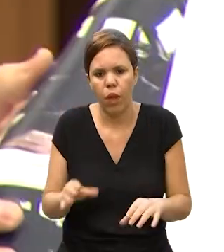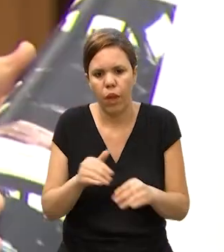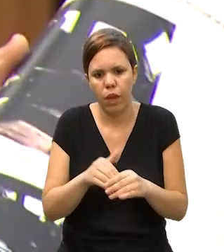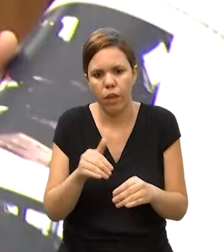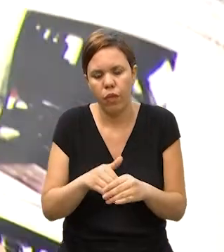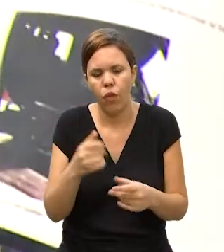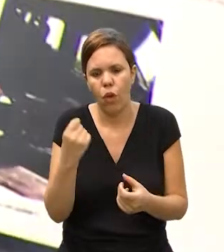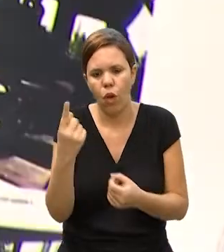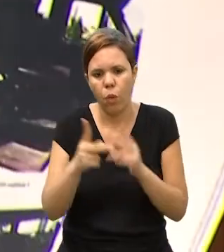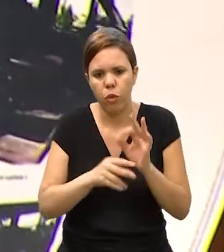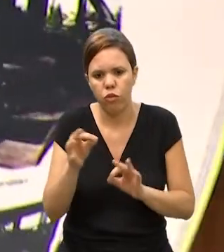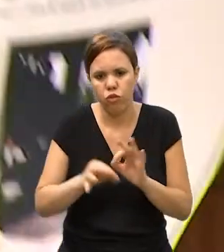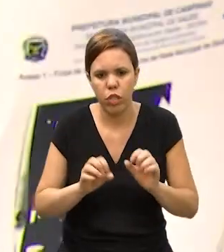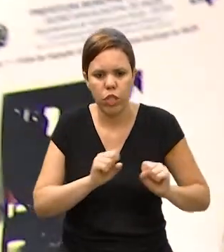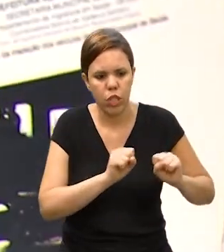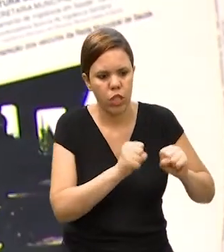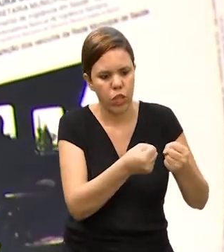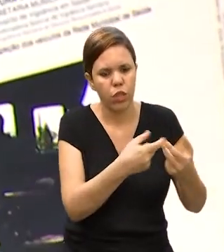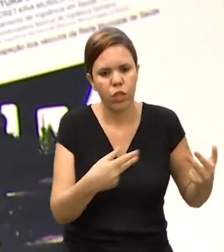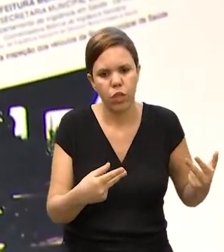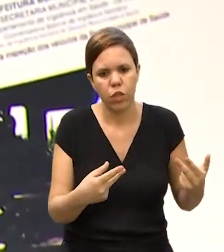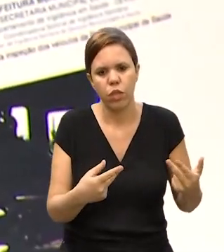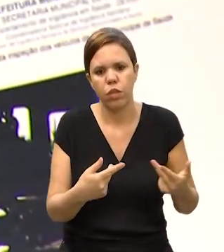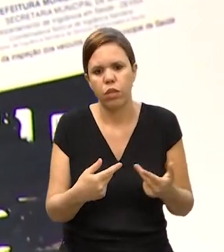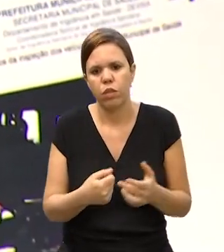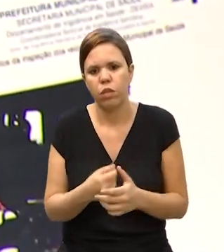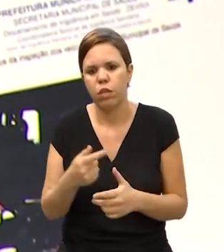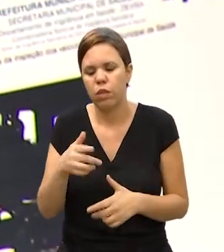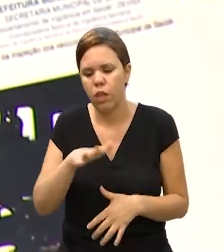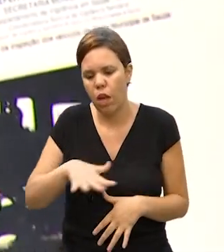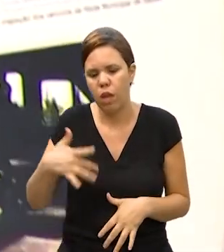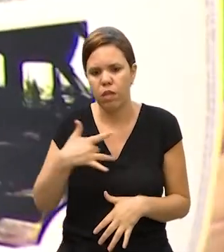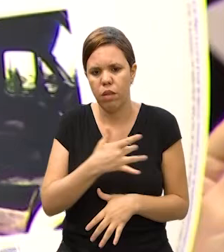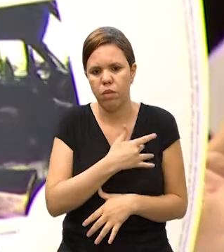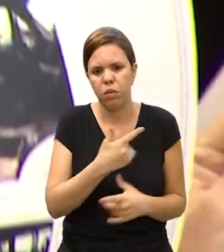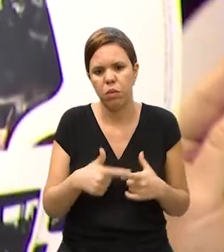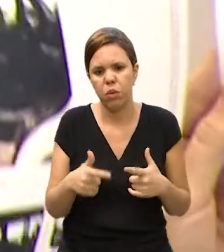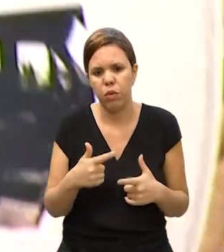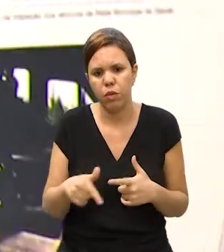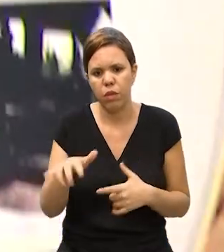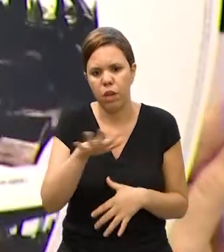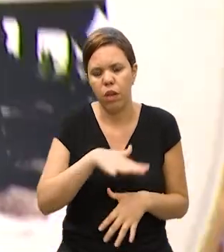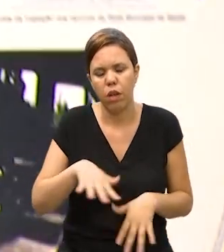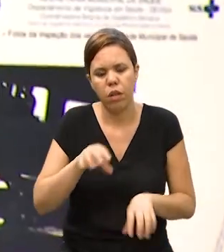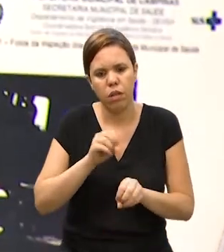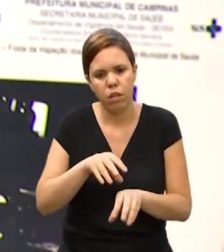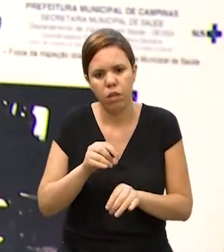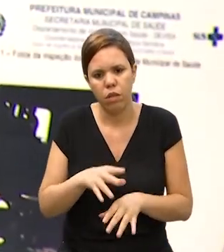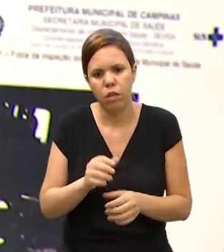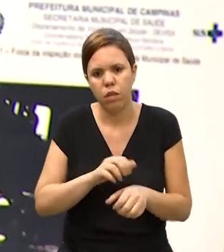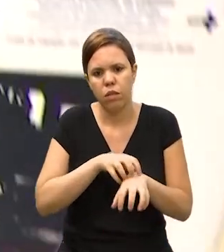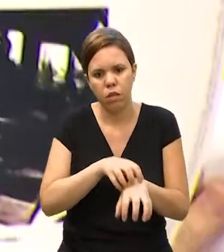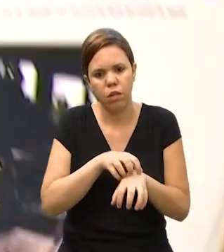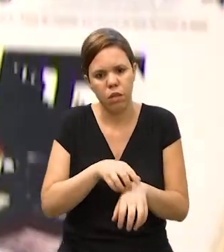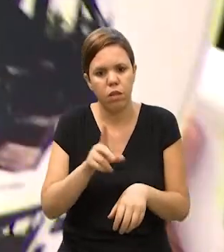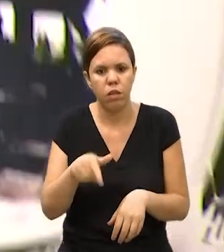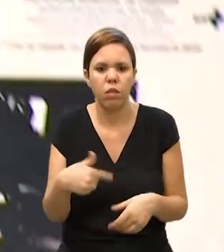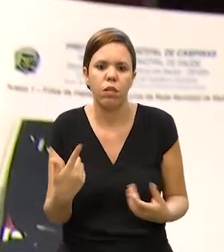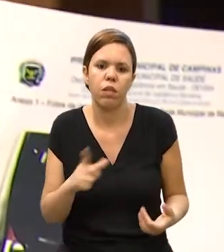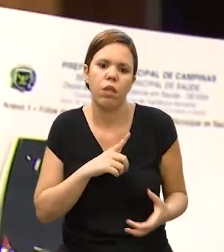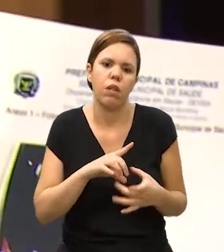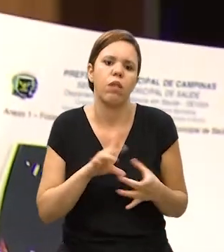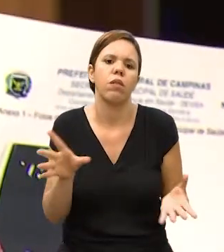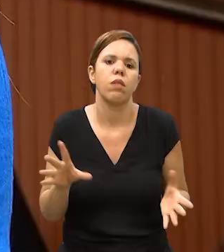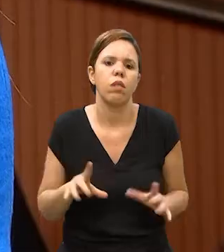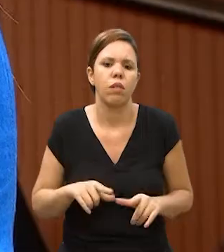vote alguns projetos, quer que defenda determinada situação, como na área da saúde, que é um caos, na área da educação, transporte, enfim. Então você tem que ter